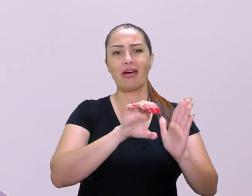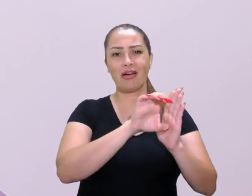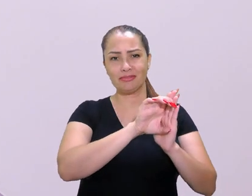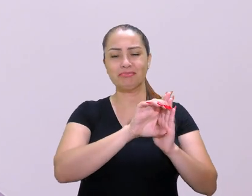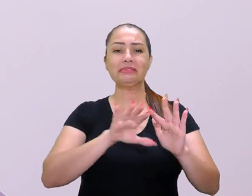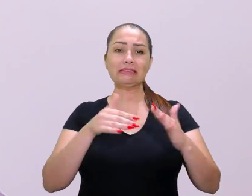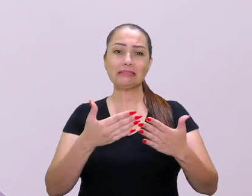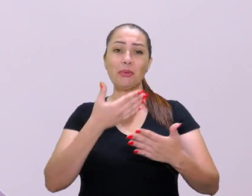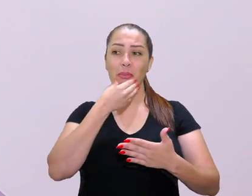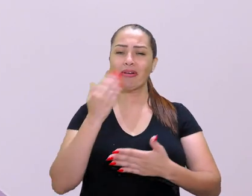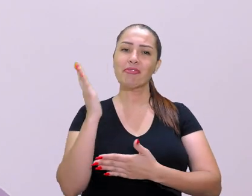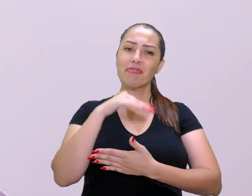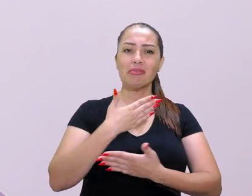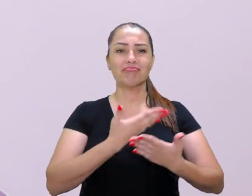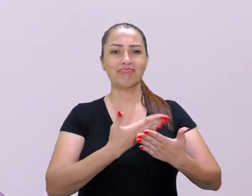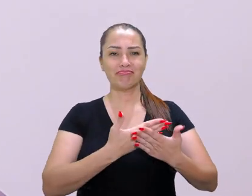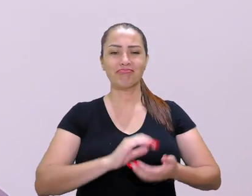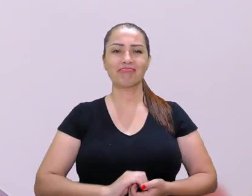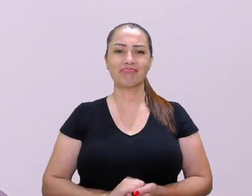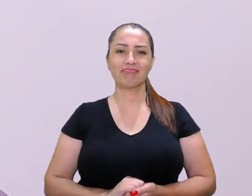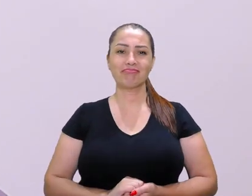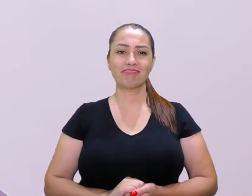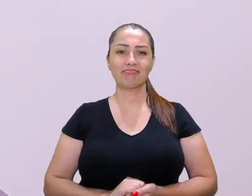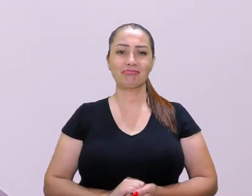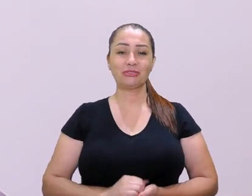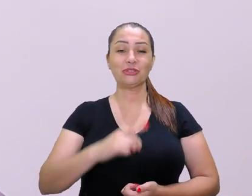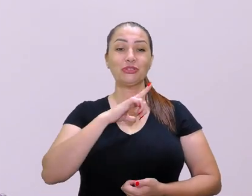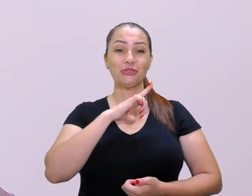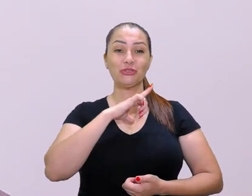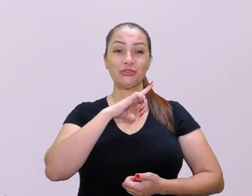E ele veio estudar. E trazia um